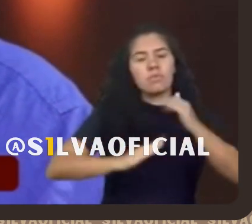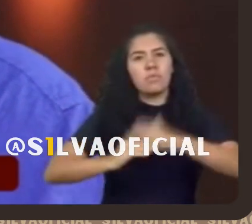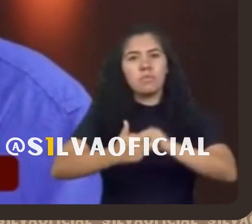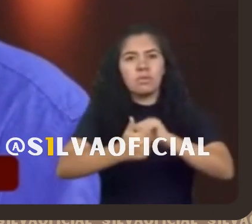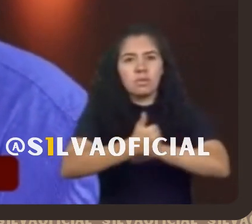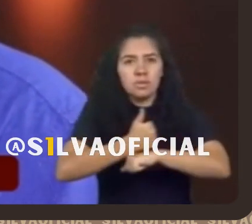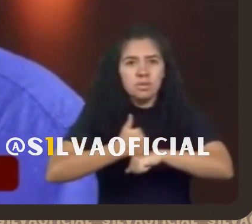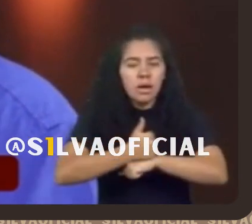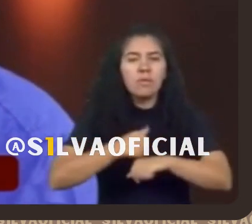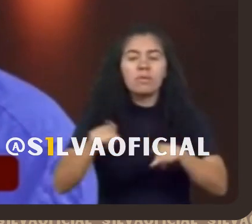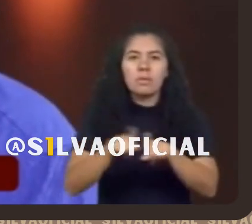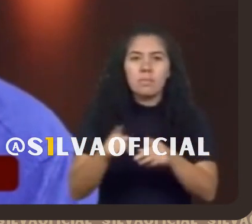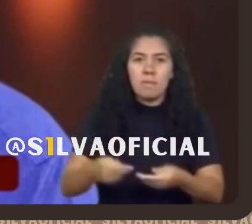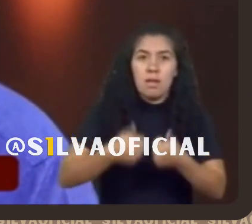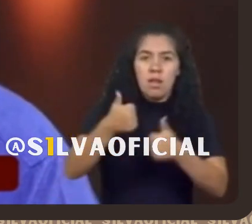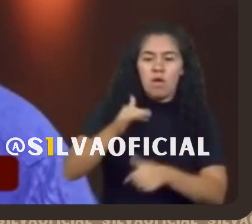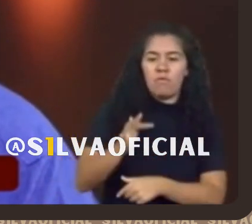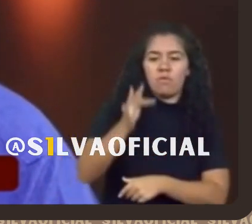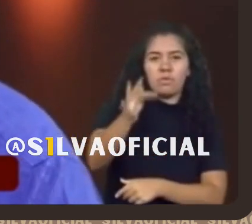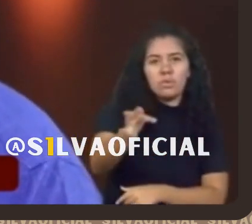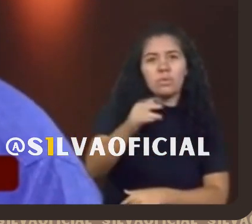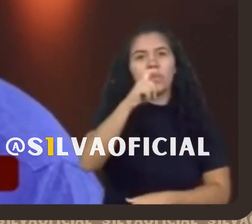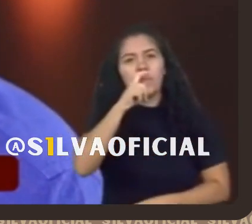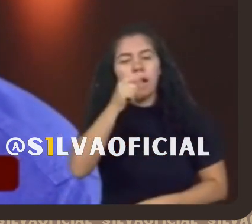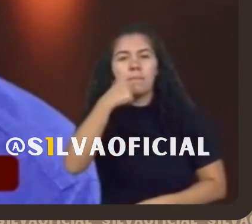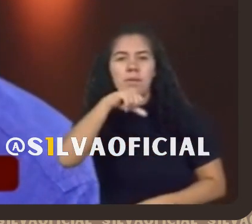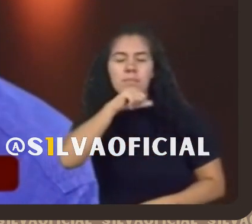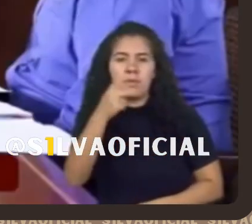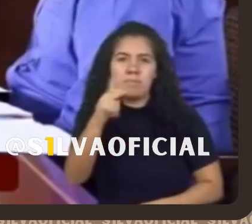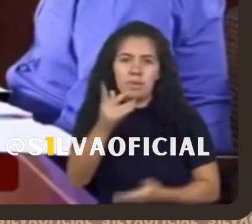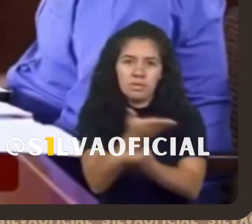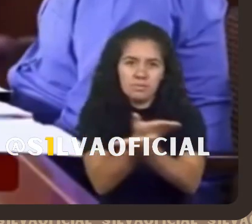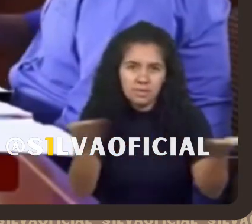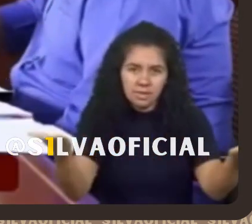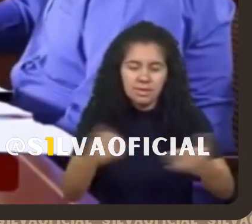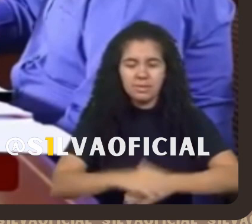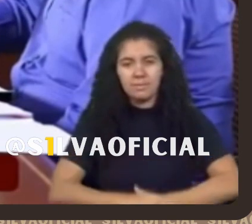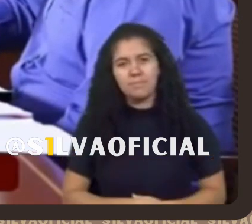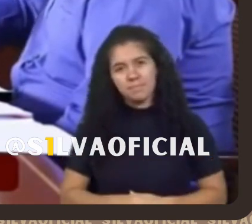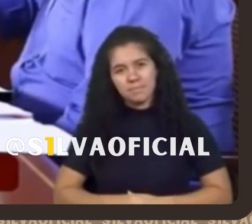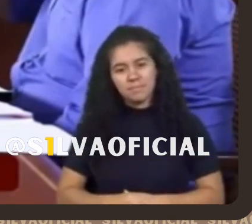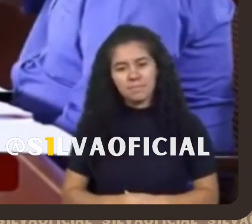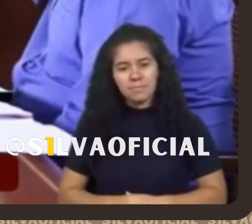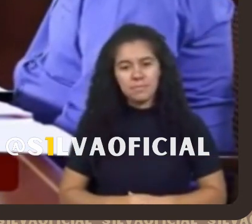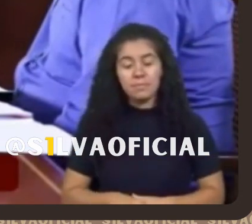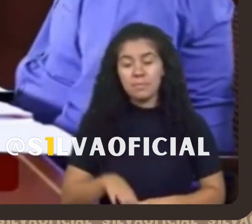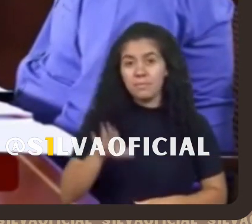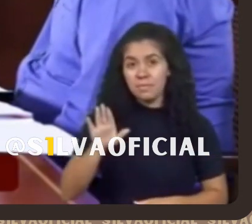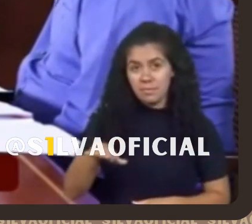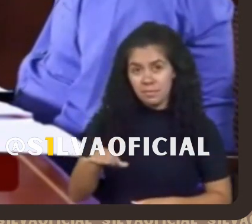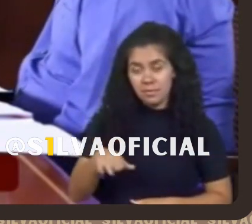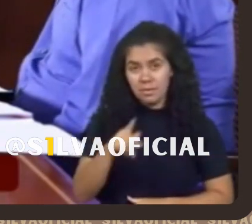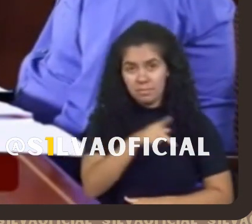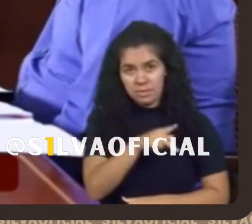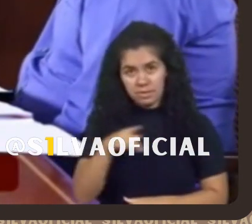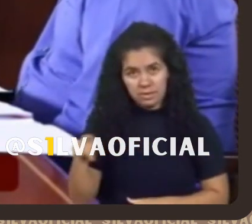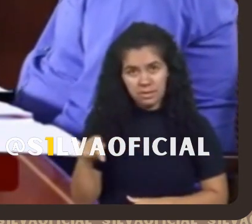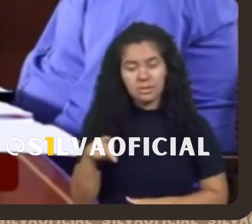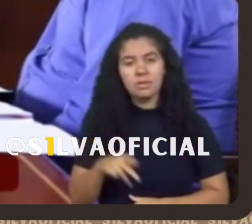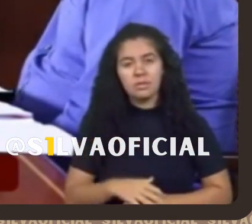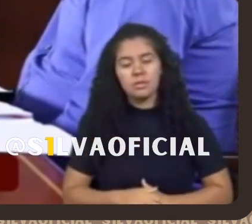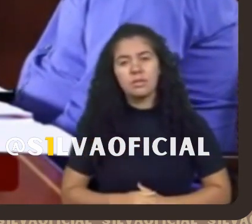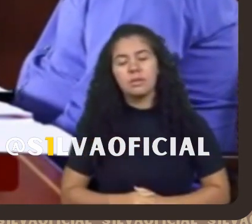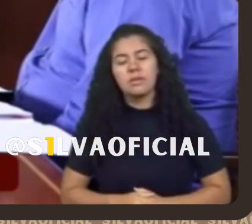vocês do pai e da mãe de vocês Camilo Presidente Inclusive só lembrando que todos esses